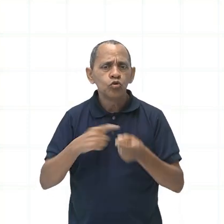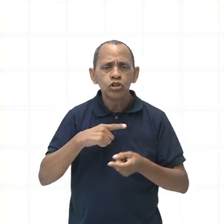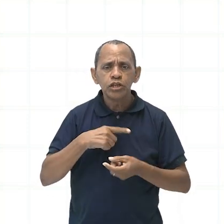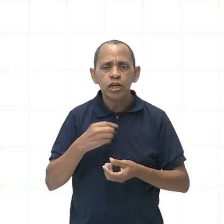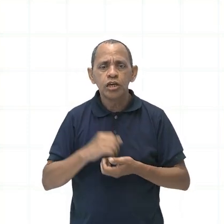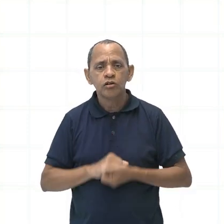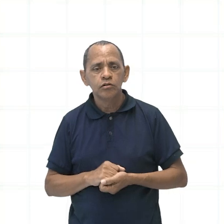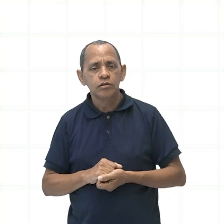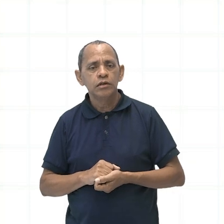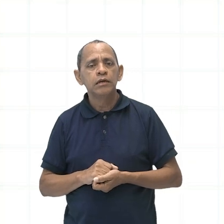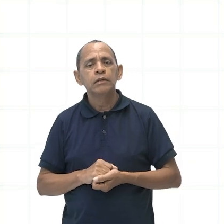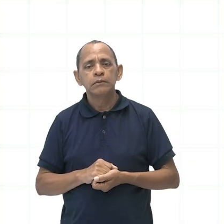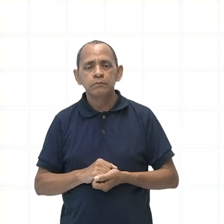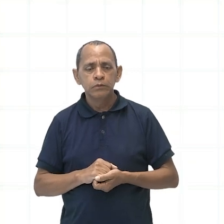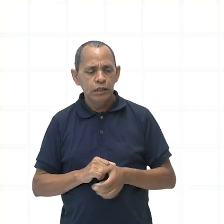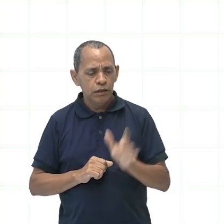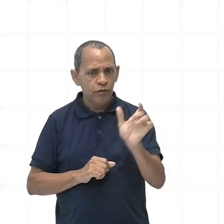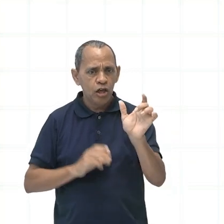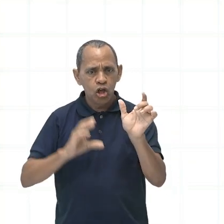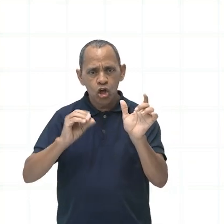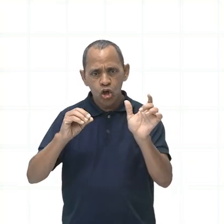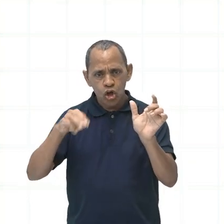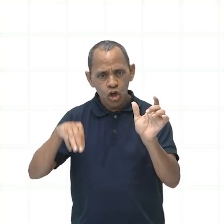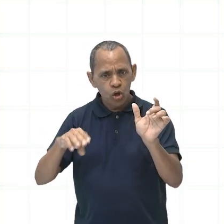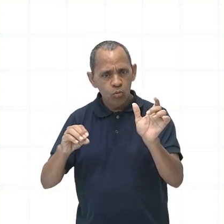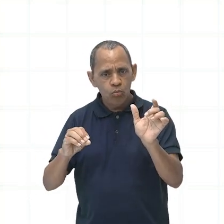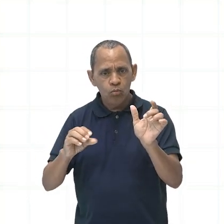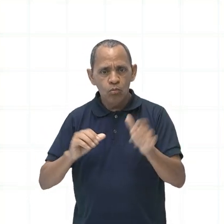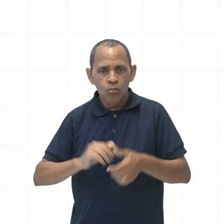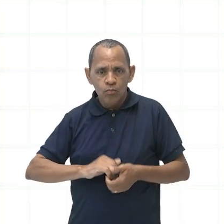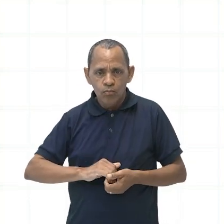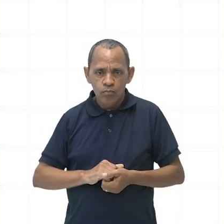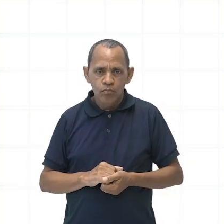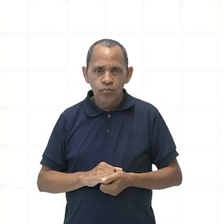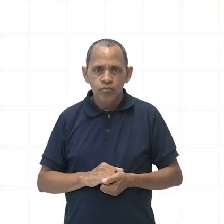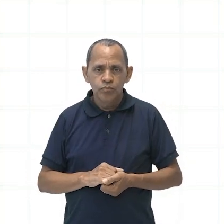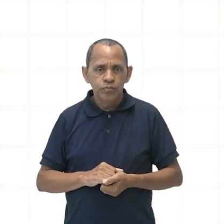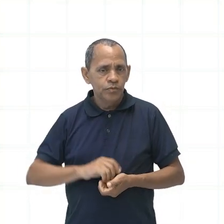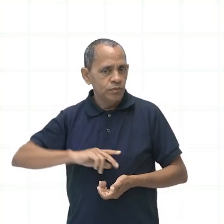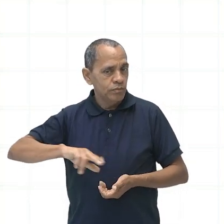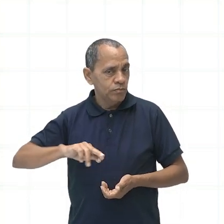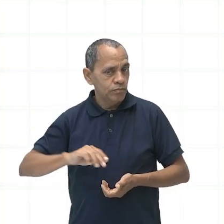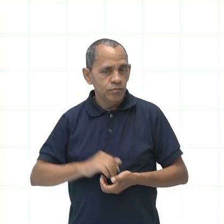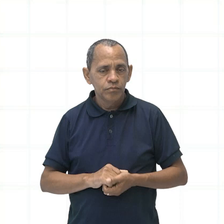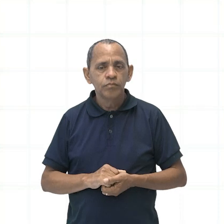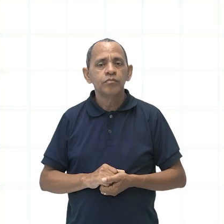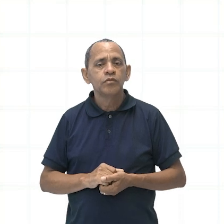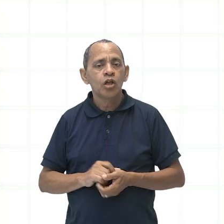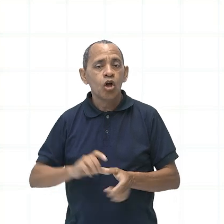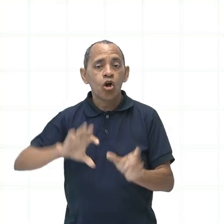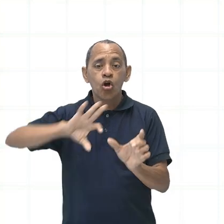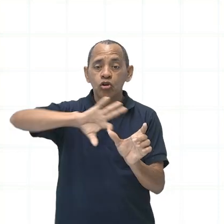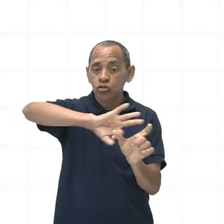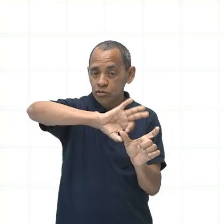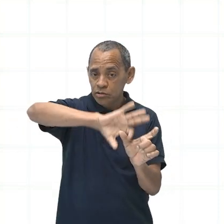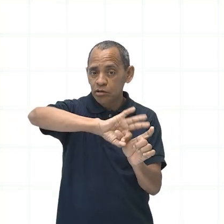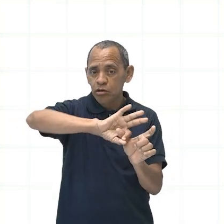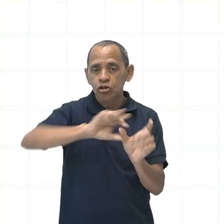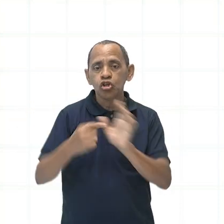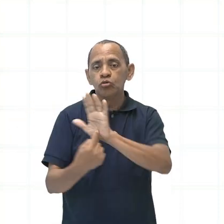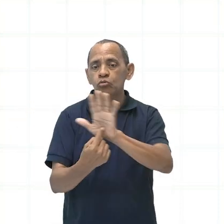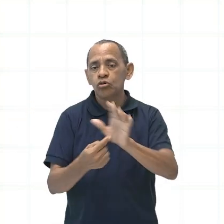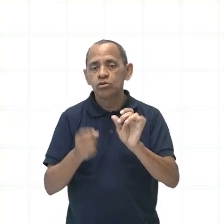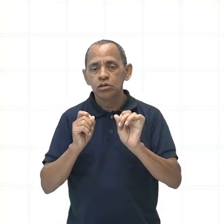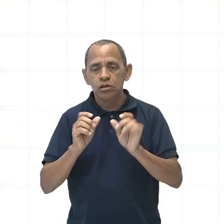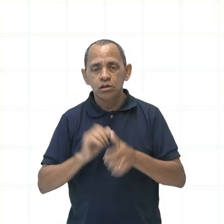expressa a causa? Ora, porque o como não é a única conjunção, nem a locução, nem a única, no caso, conjunção, né? Não é a